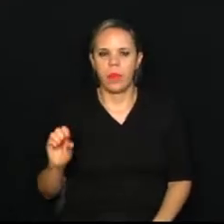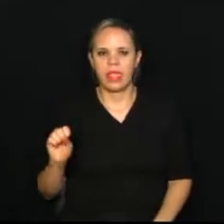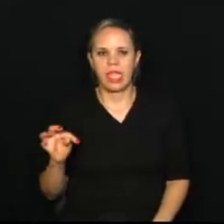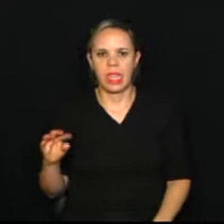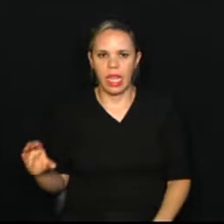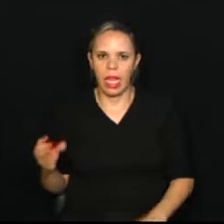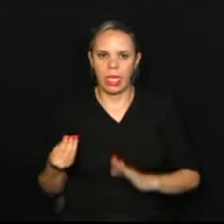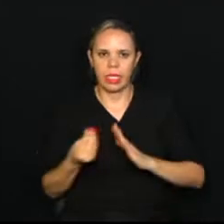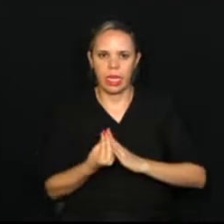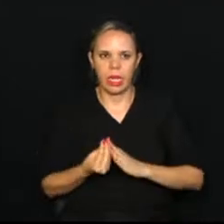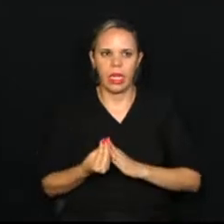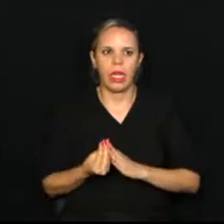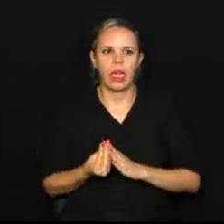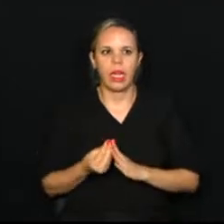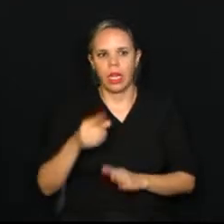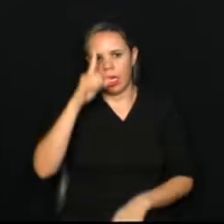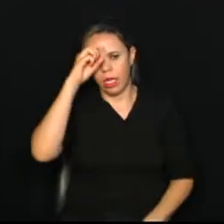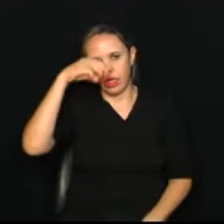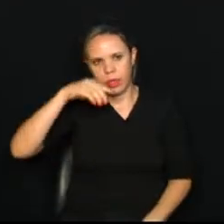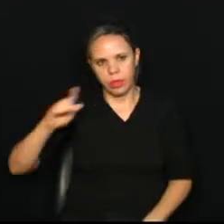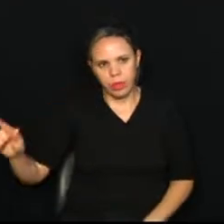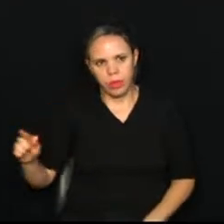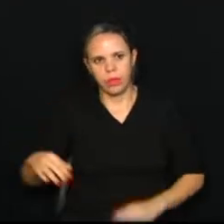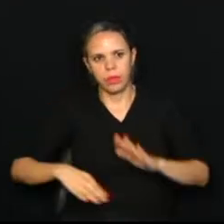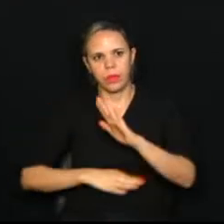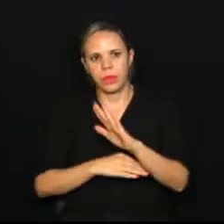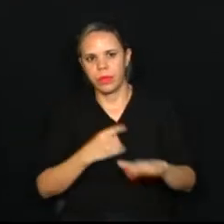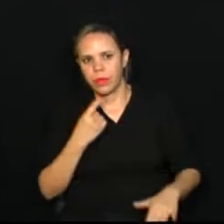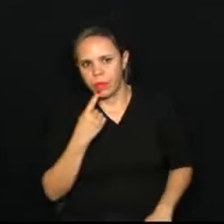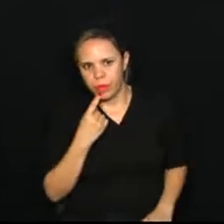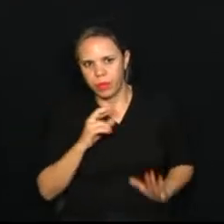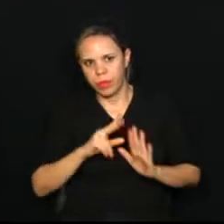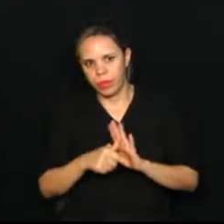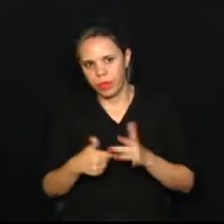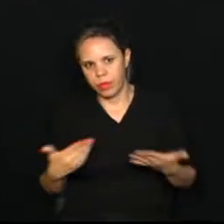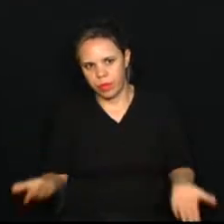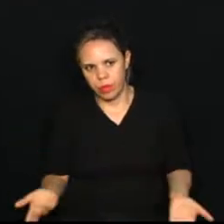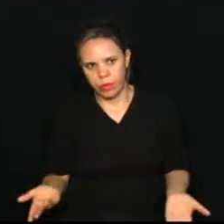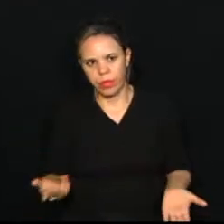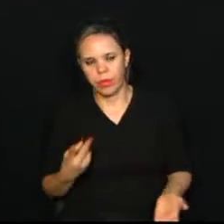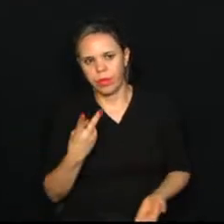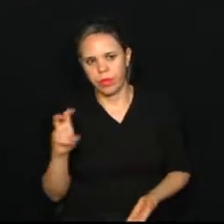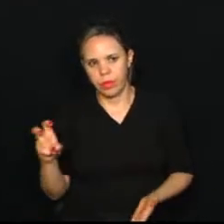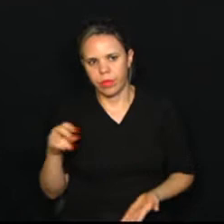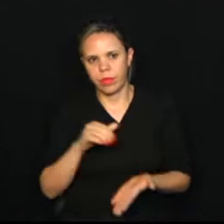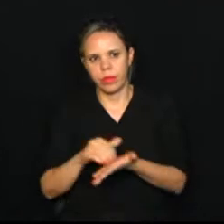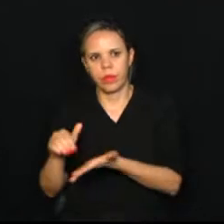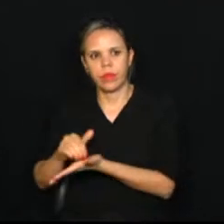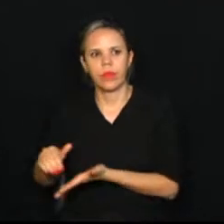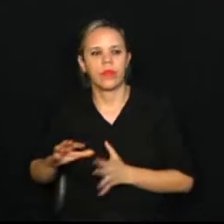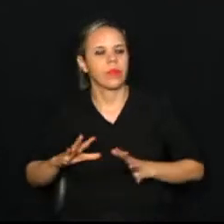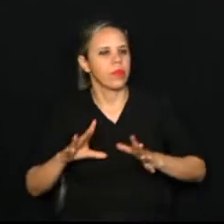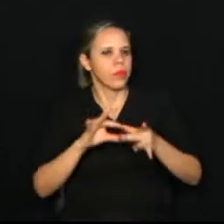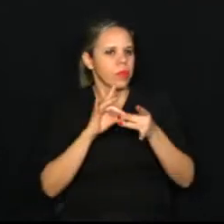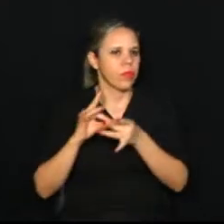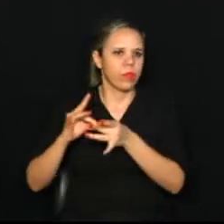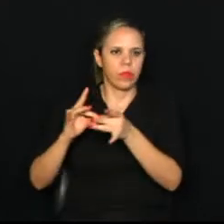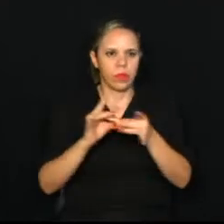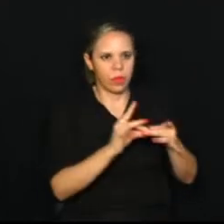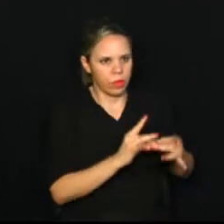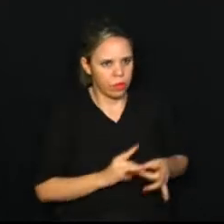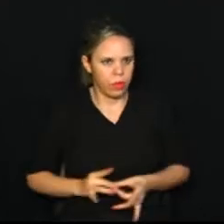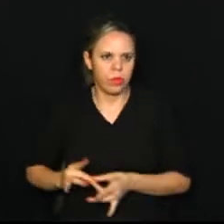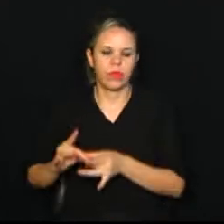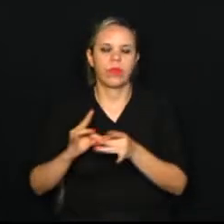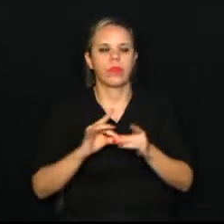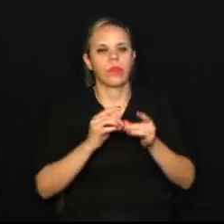Rede Mário Gatti, a Câmara de Campinas e assim por diante. São 25 secretarias, todas elas com as suas